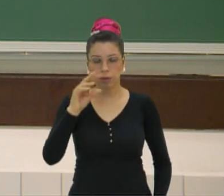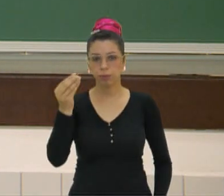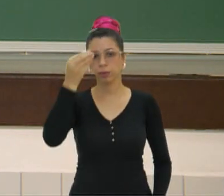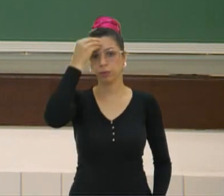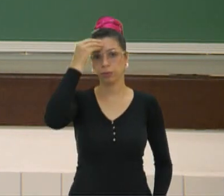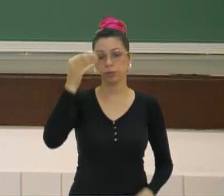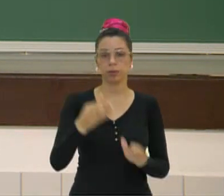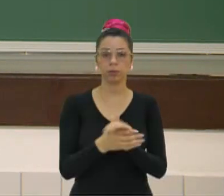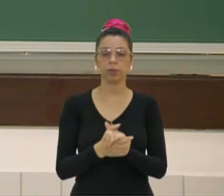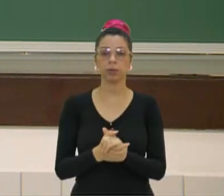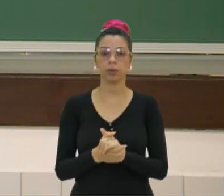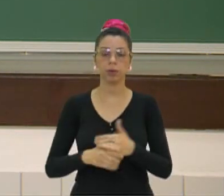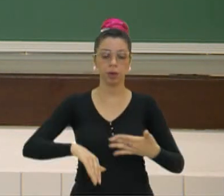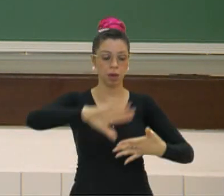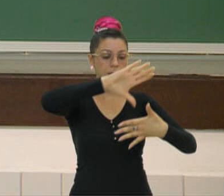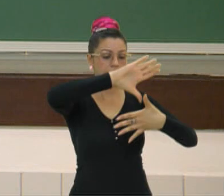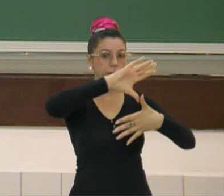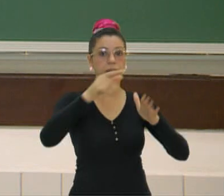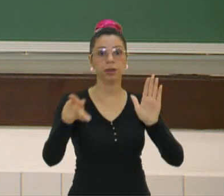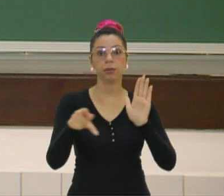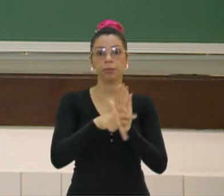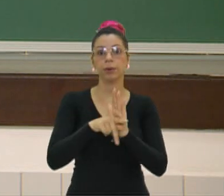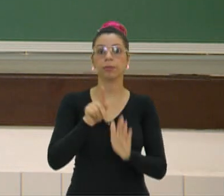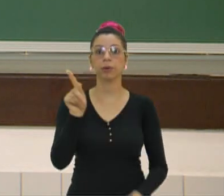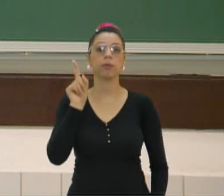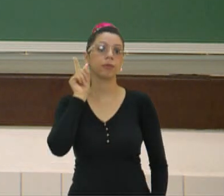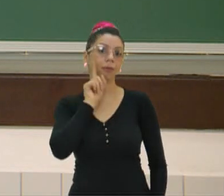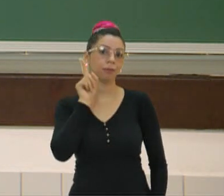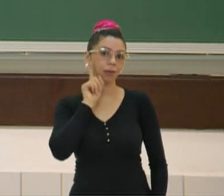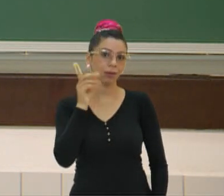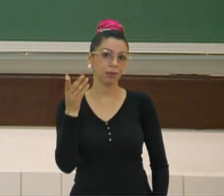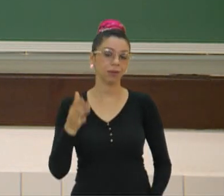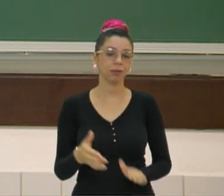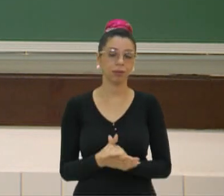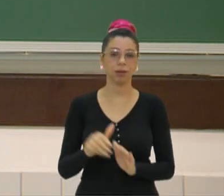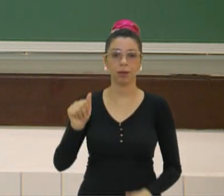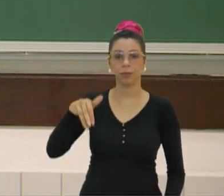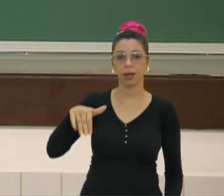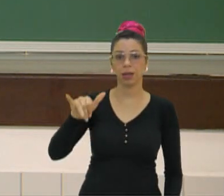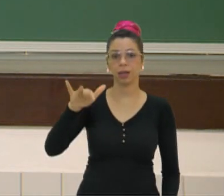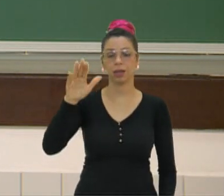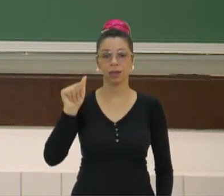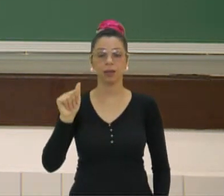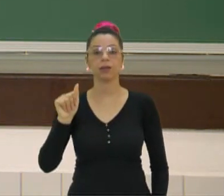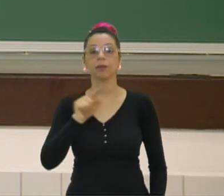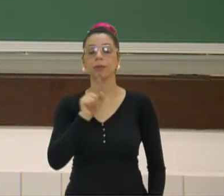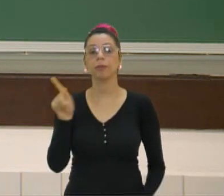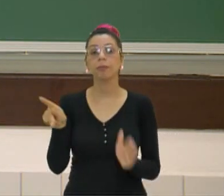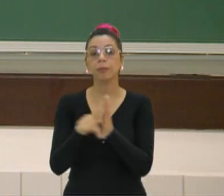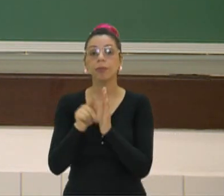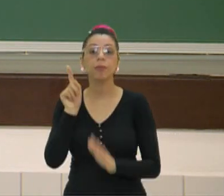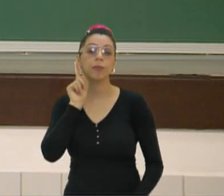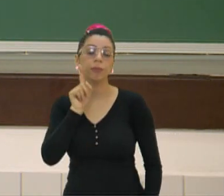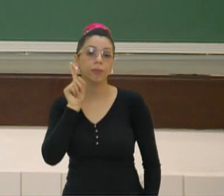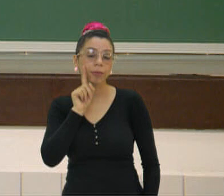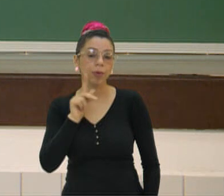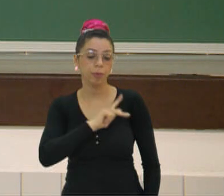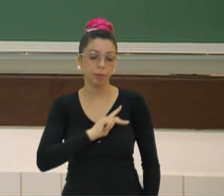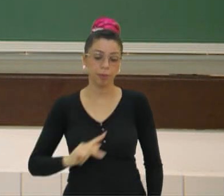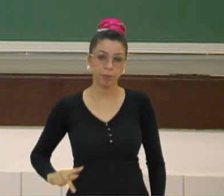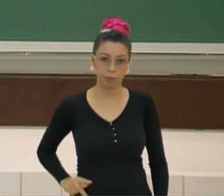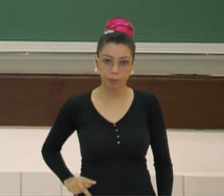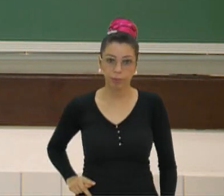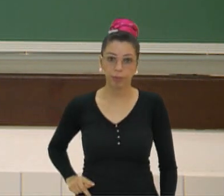né? América para os americanos, a doutrina pregada pelo presidente James Monroe, presidente norte-americano, governou